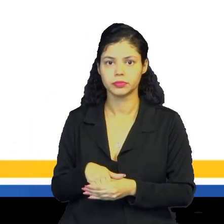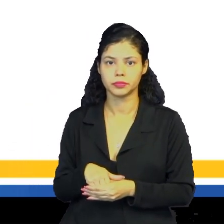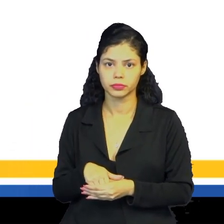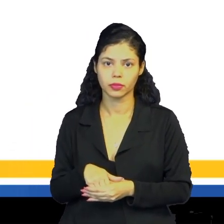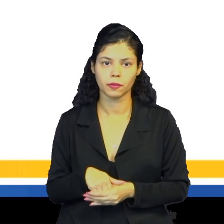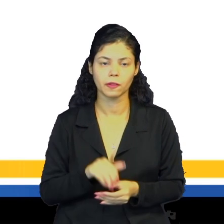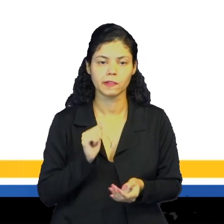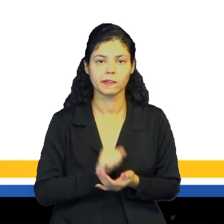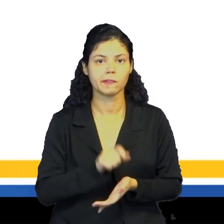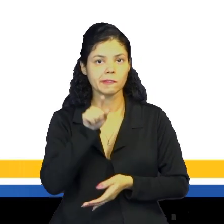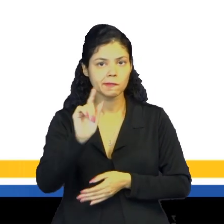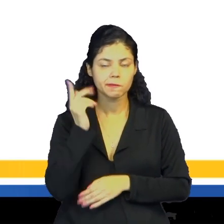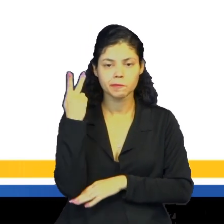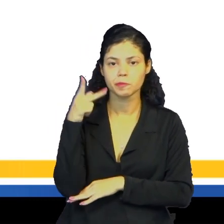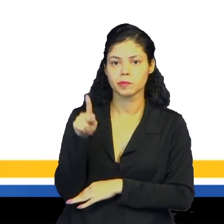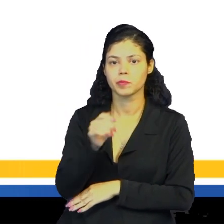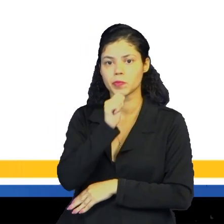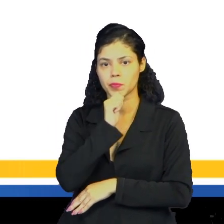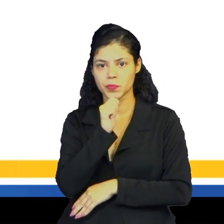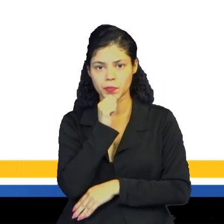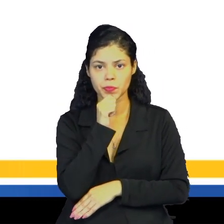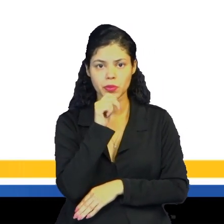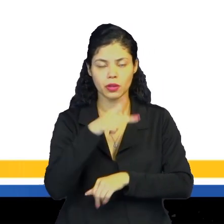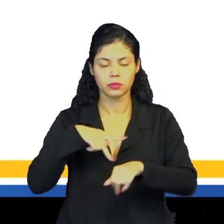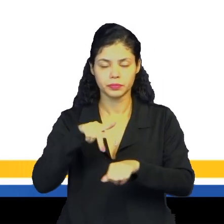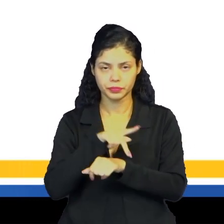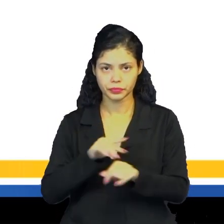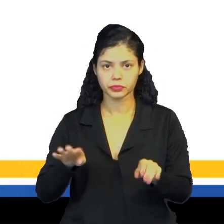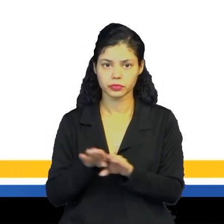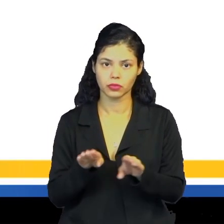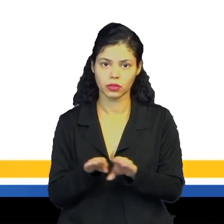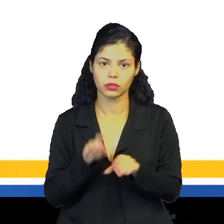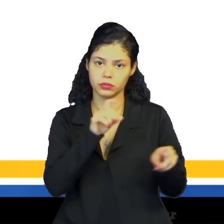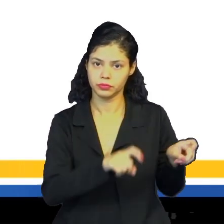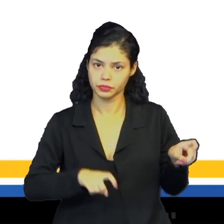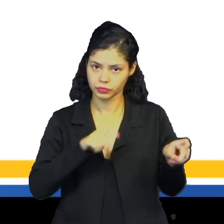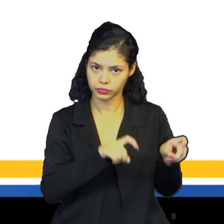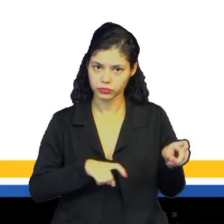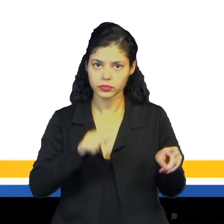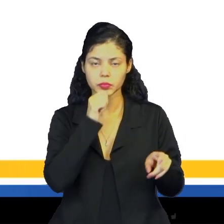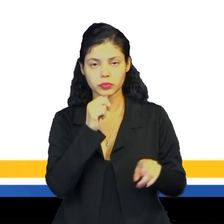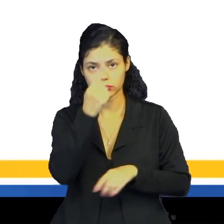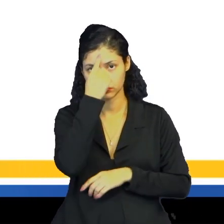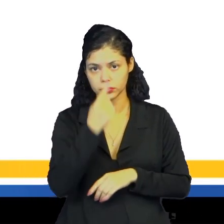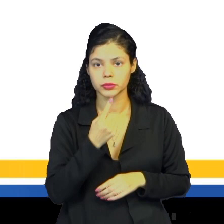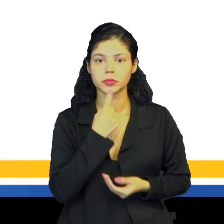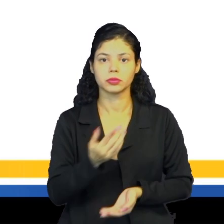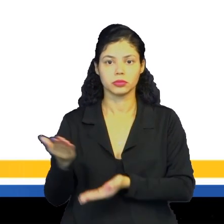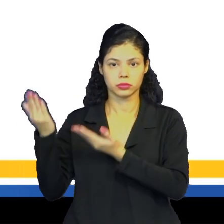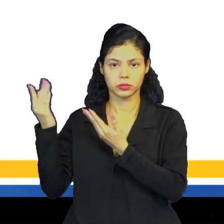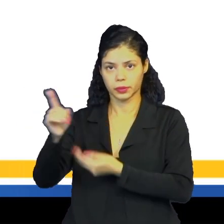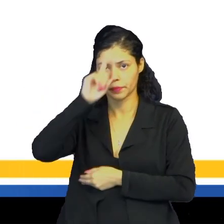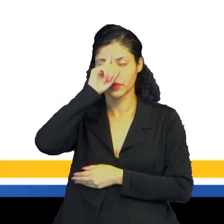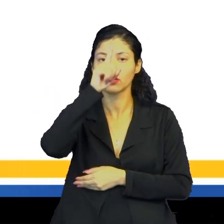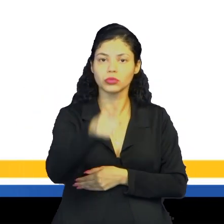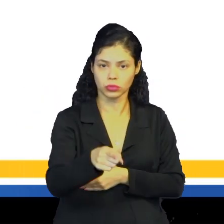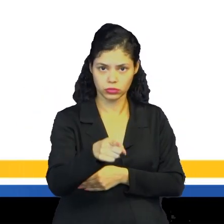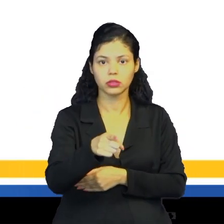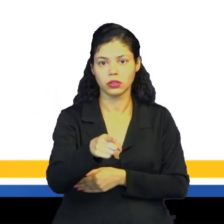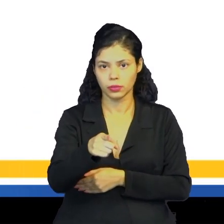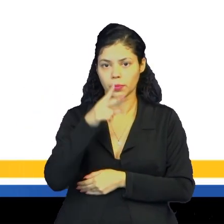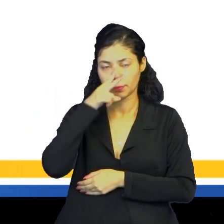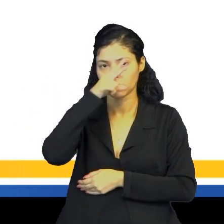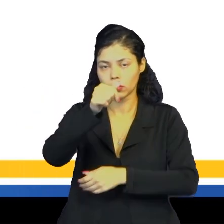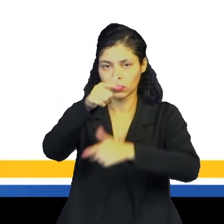Cabresto. Nesse período, o país ainda era majoritariamente rural e tinha na figura do coronel, né, uma autoridade sobre o poder